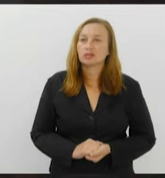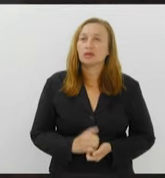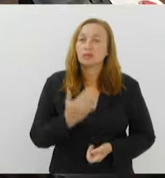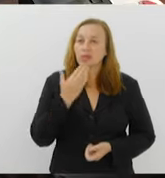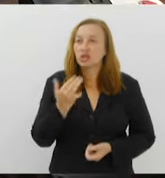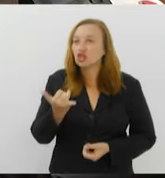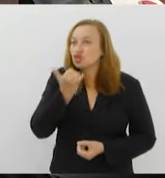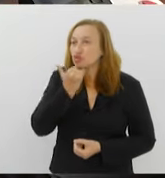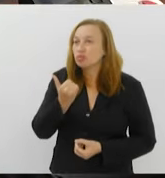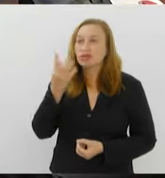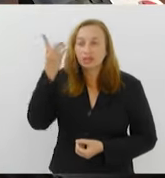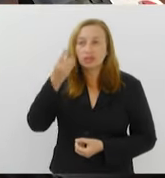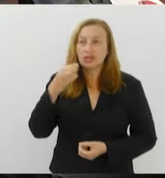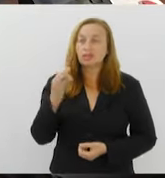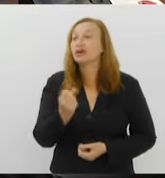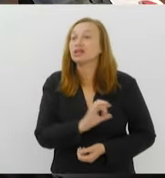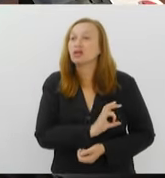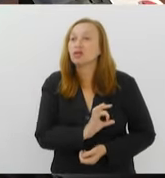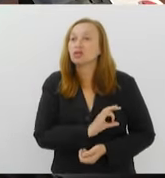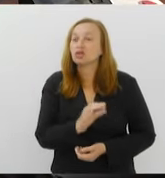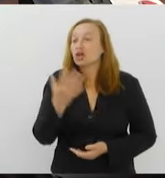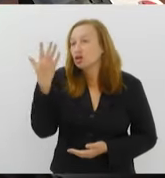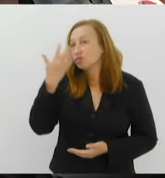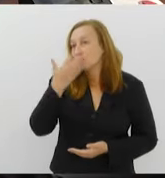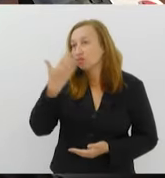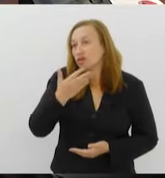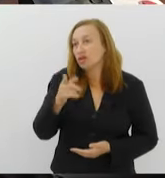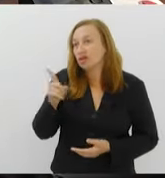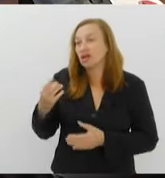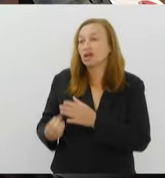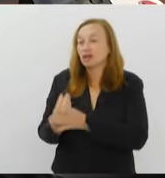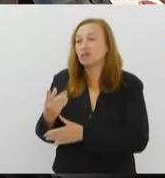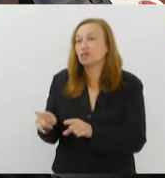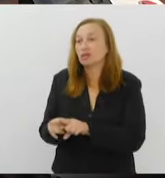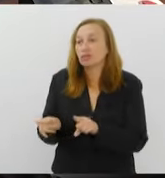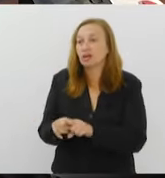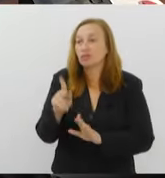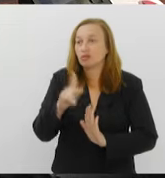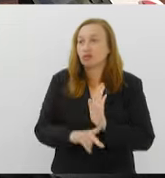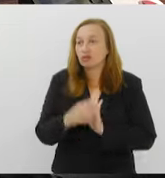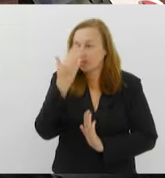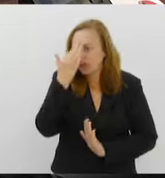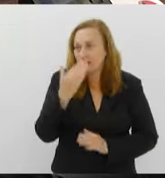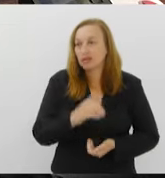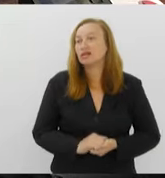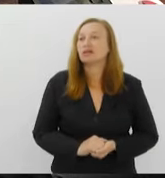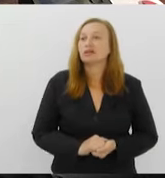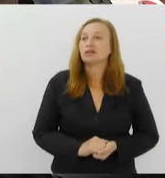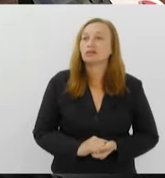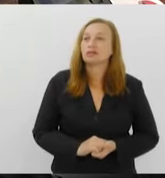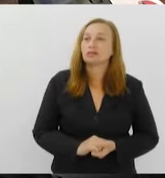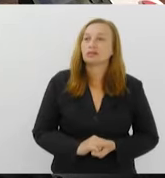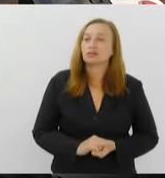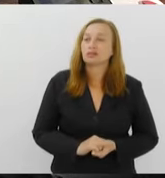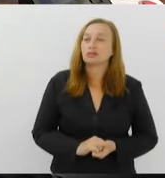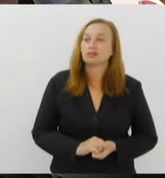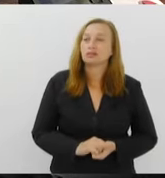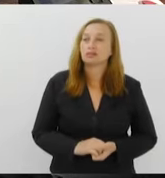desculpa à deputada Marta Rocha, que eu não tinha visto que ela era autora também. Primeiro, okay. Era só a deputada Tia Ju. Por isso que eu... Obrigado. Ali, eu...